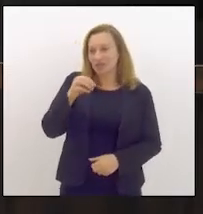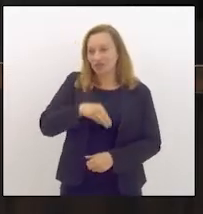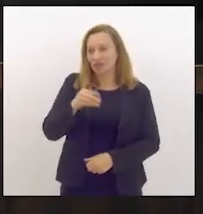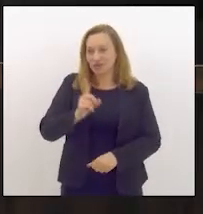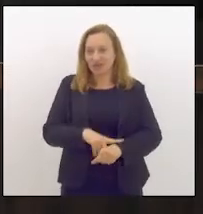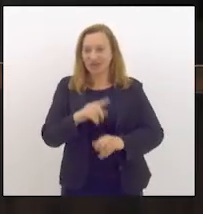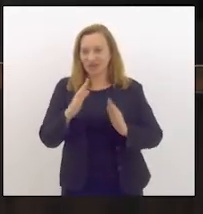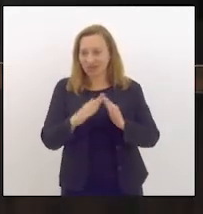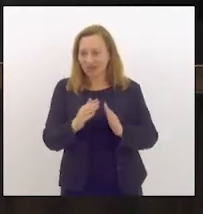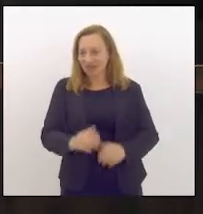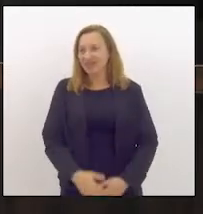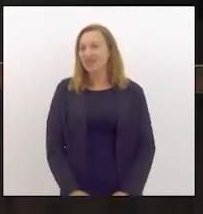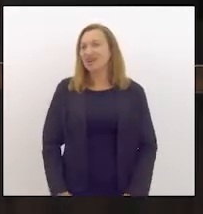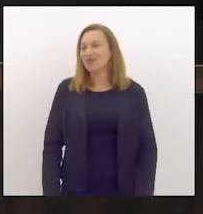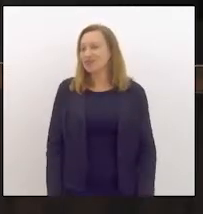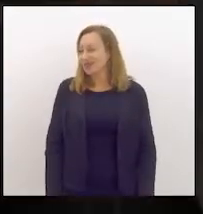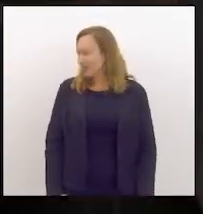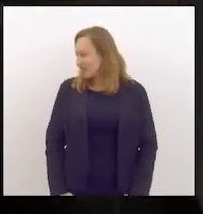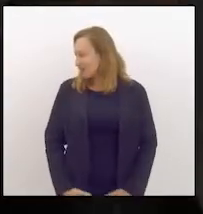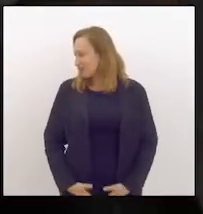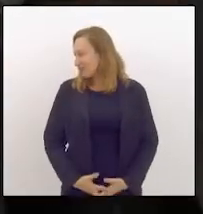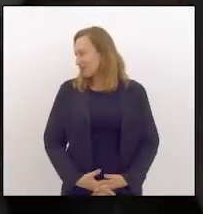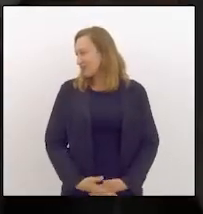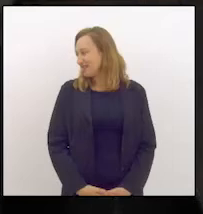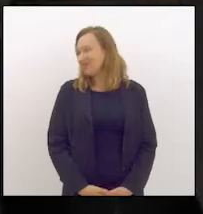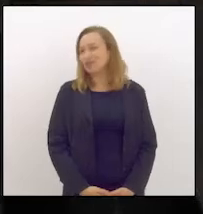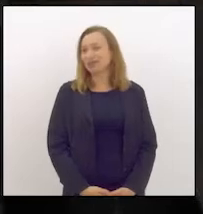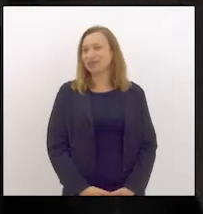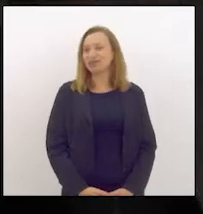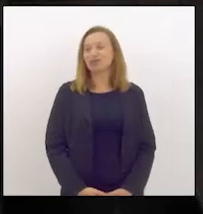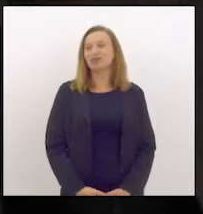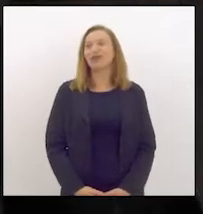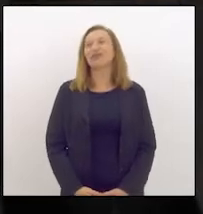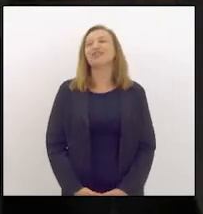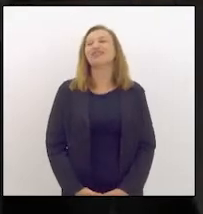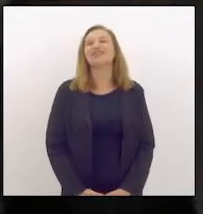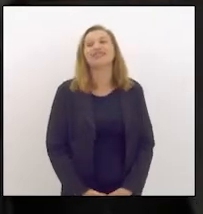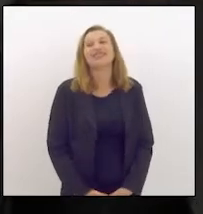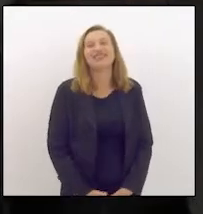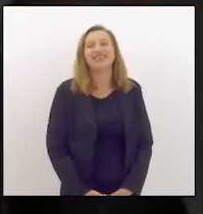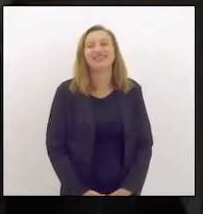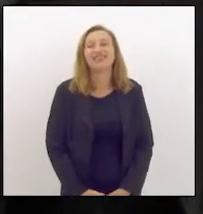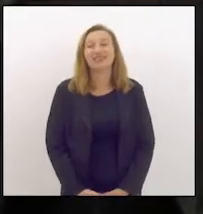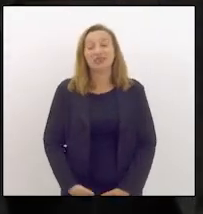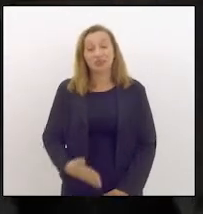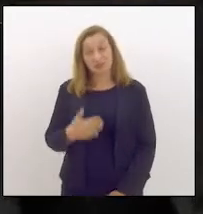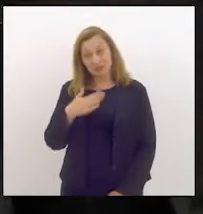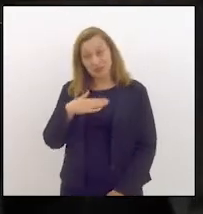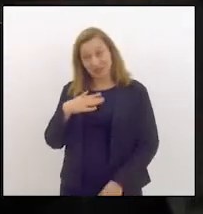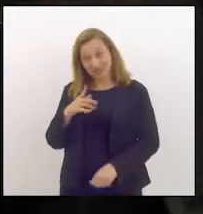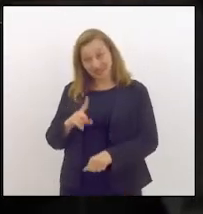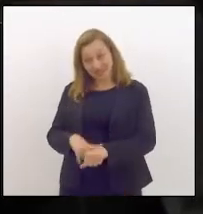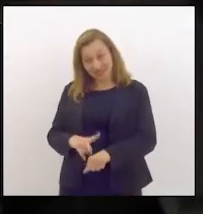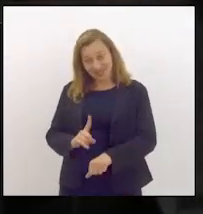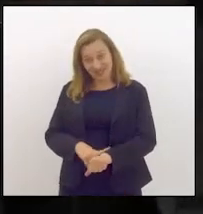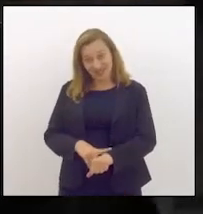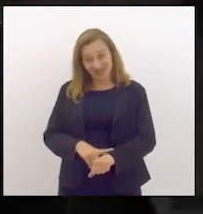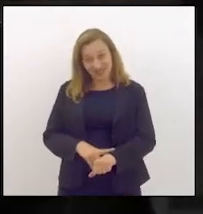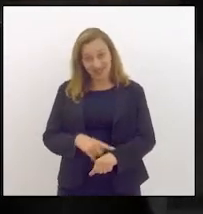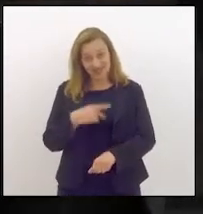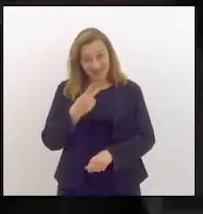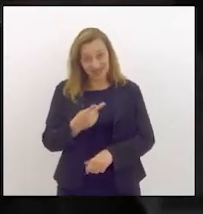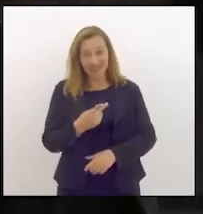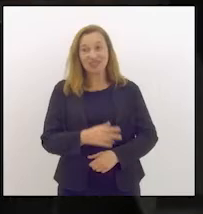de dez minutos do tempo regimental o primeiro no meu tempo regimental